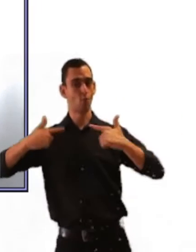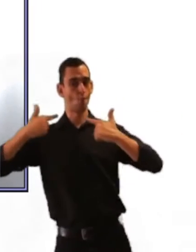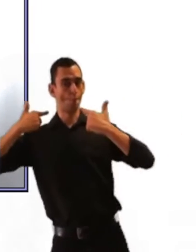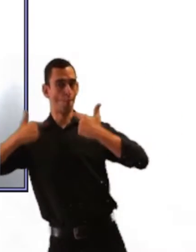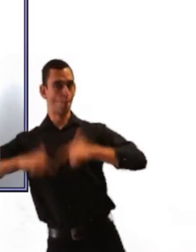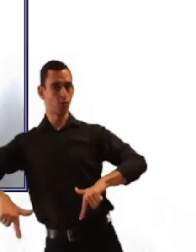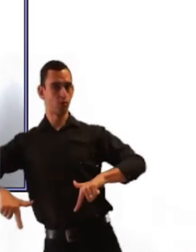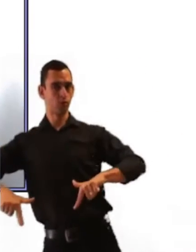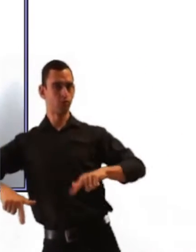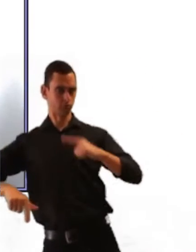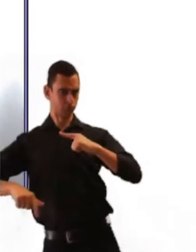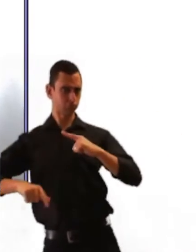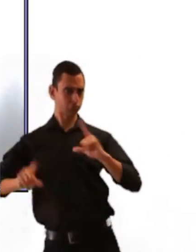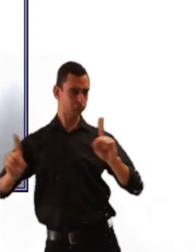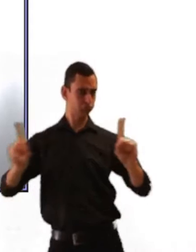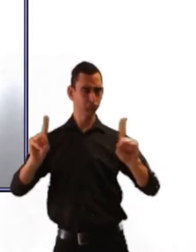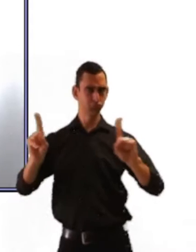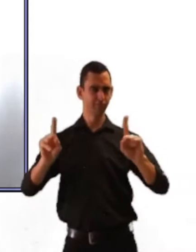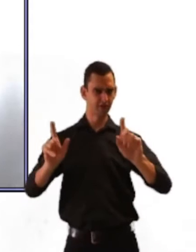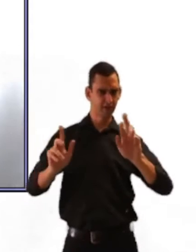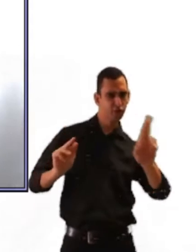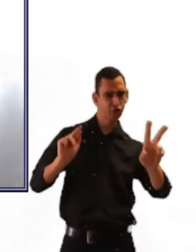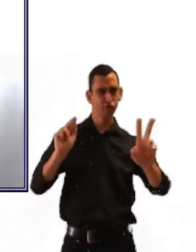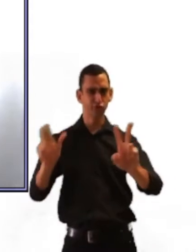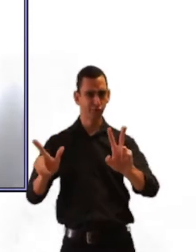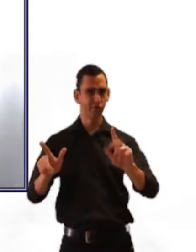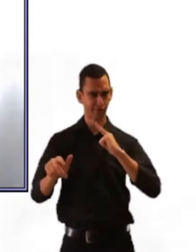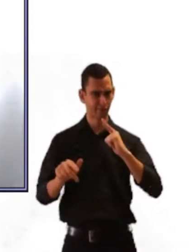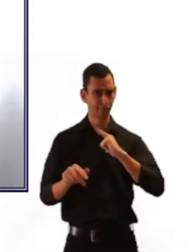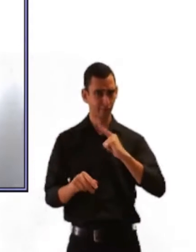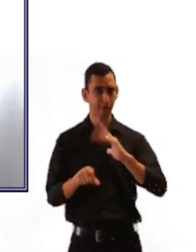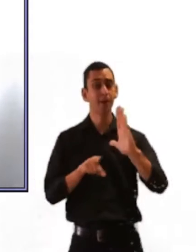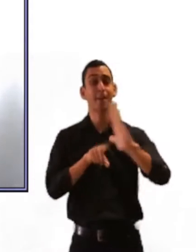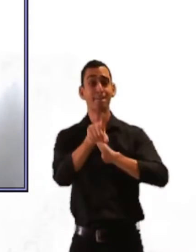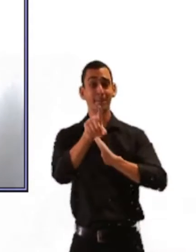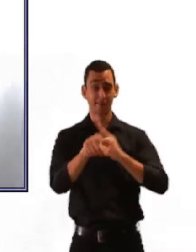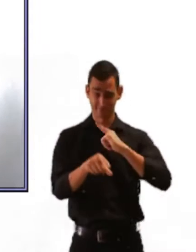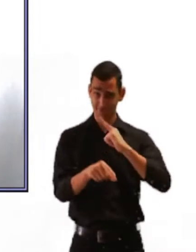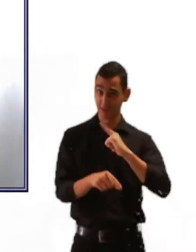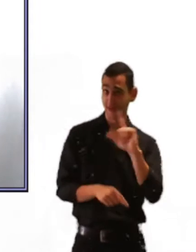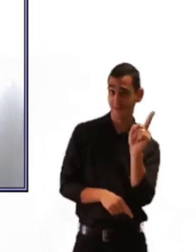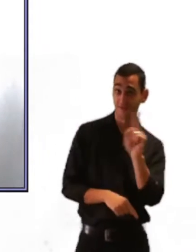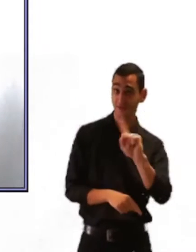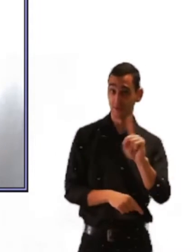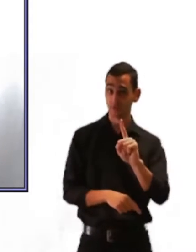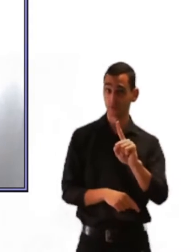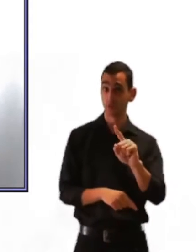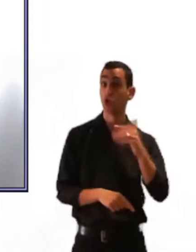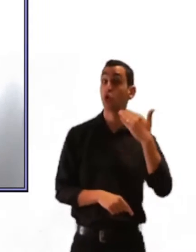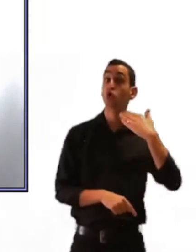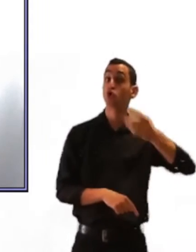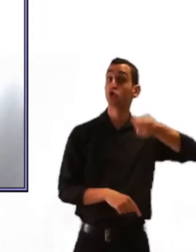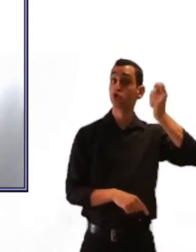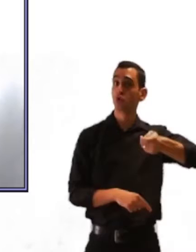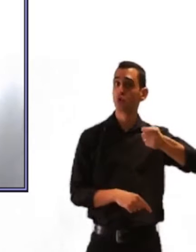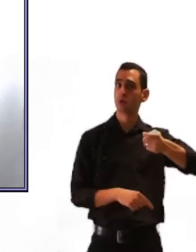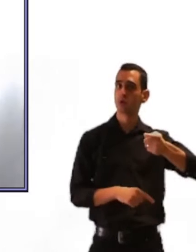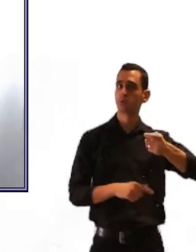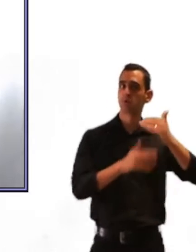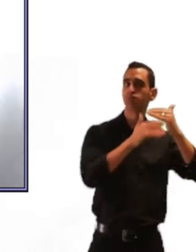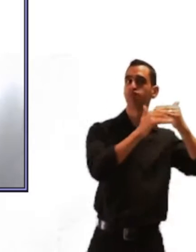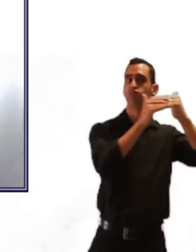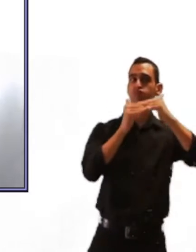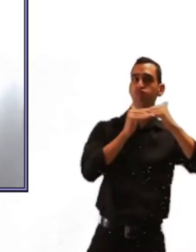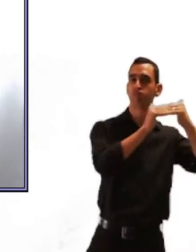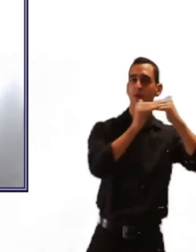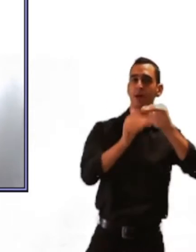terceira pergunta que eu formulo para vocês: existe a figura do juiz neutro? Existe a